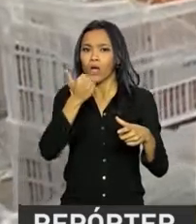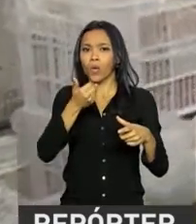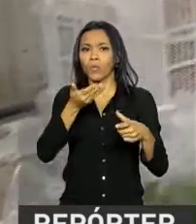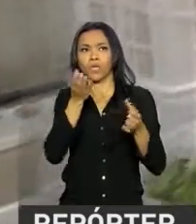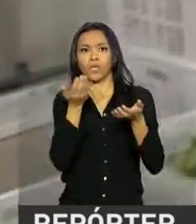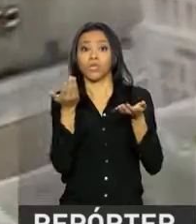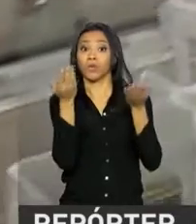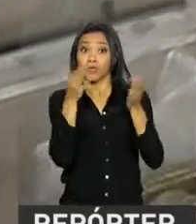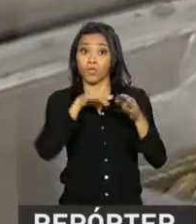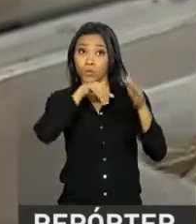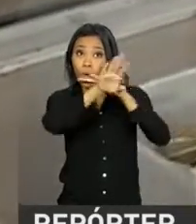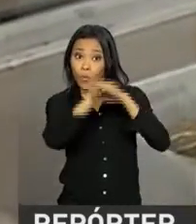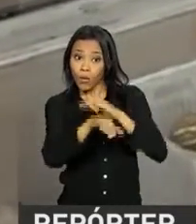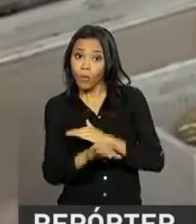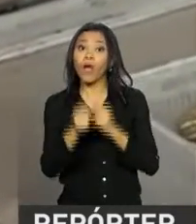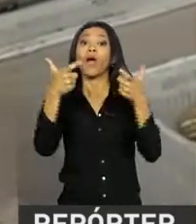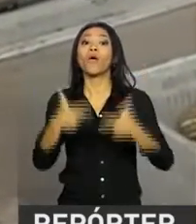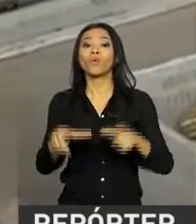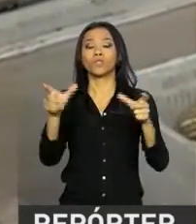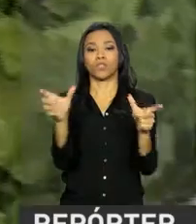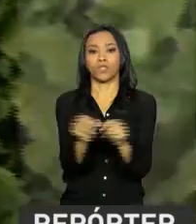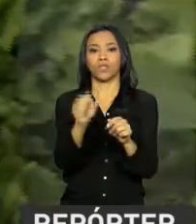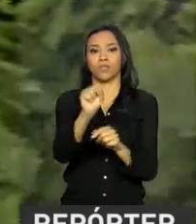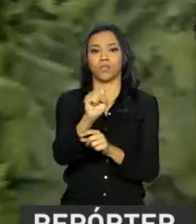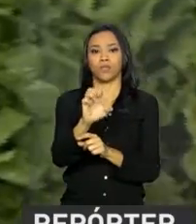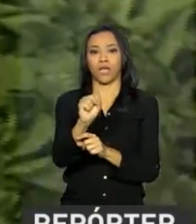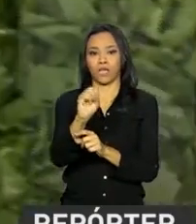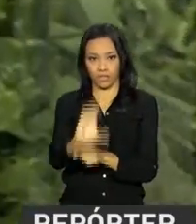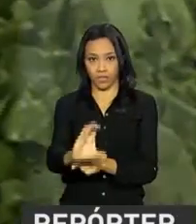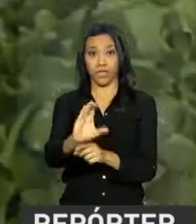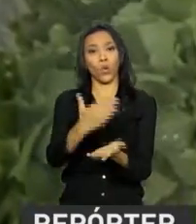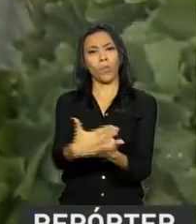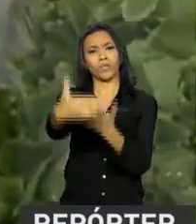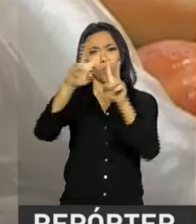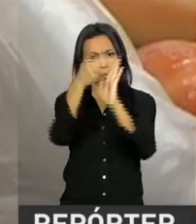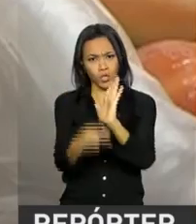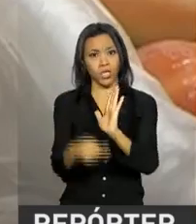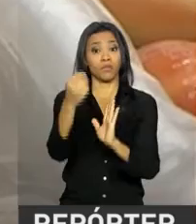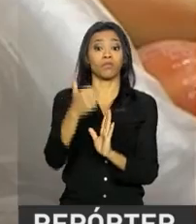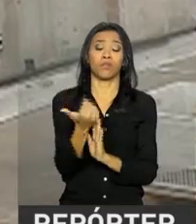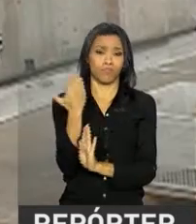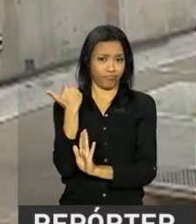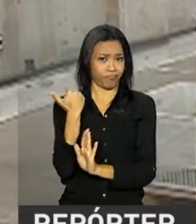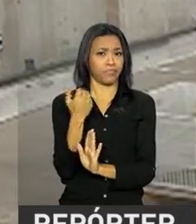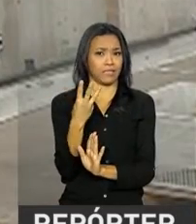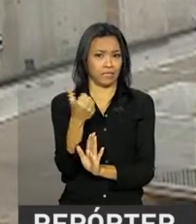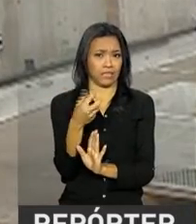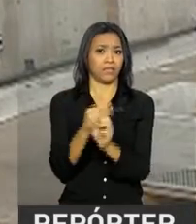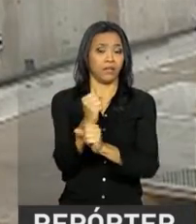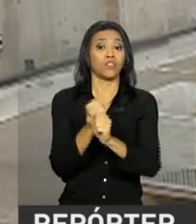do mesa brasil sesc em são paulo o projeto começou há 13 anos só em 2015 foram